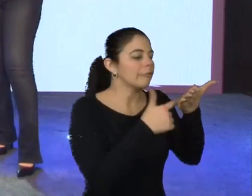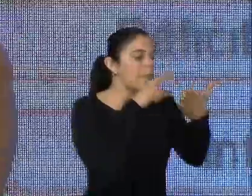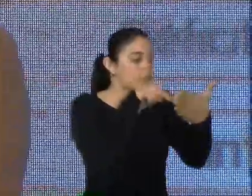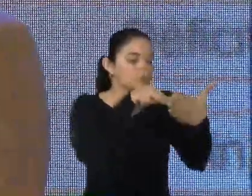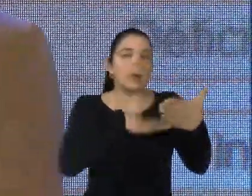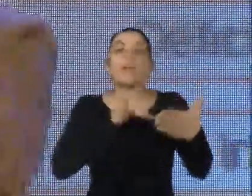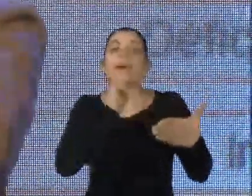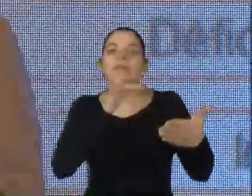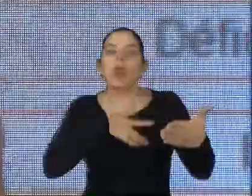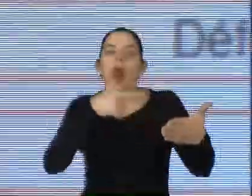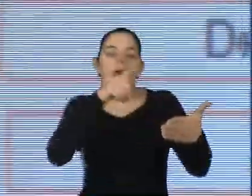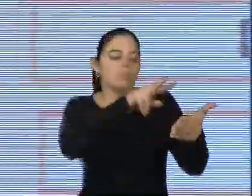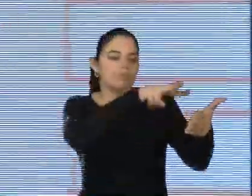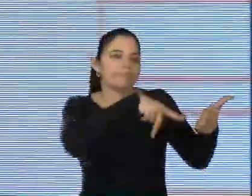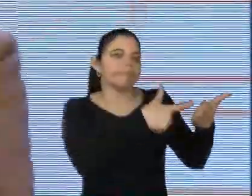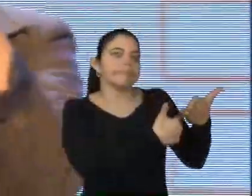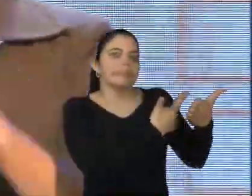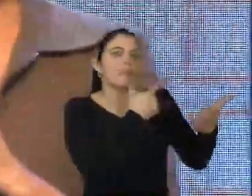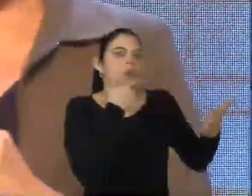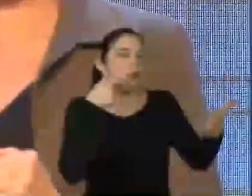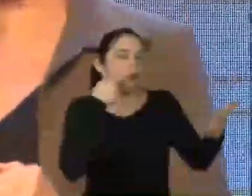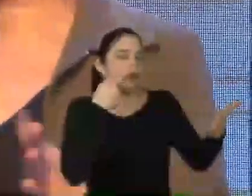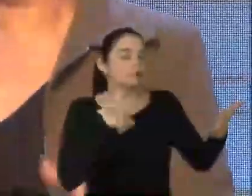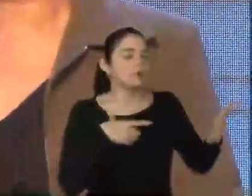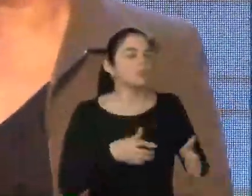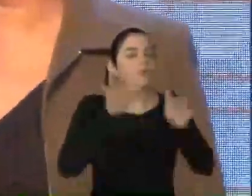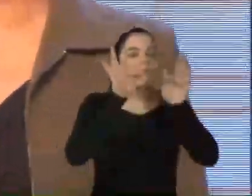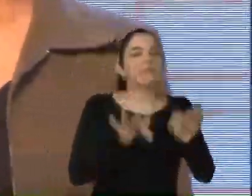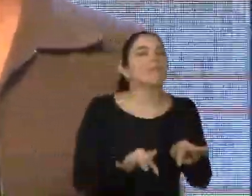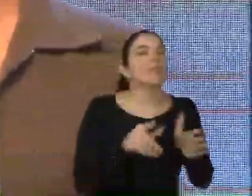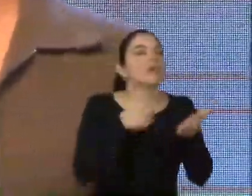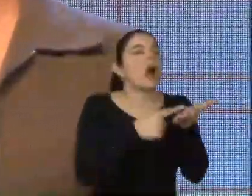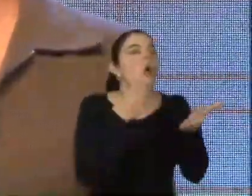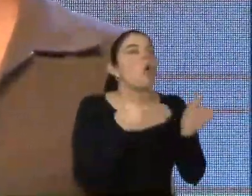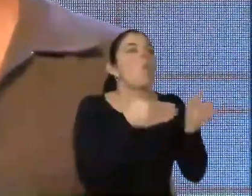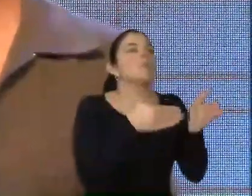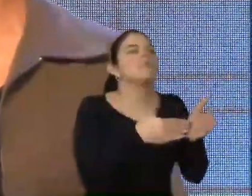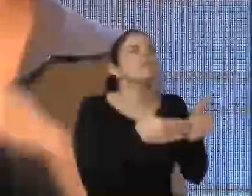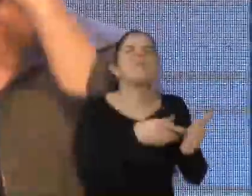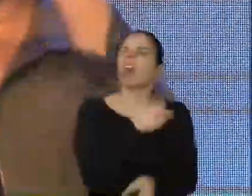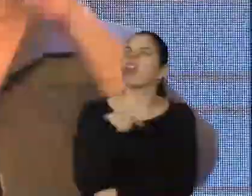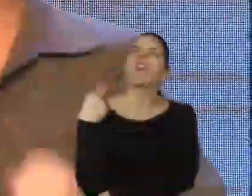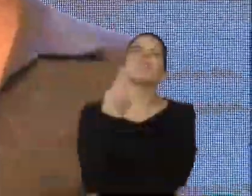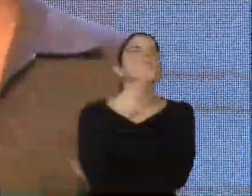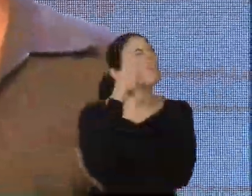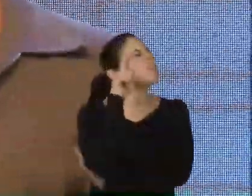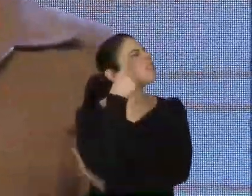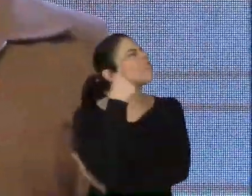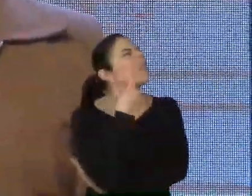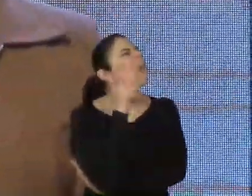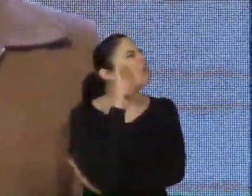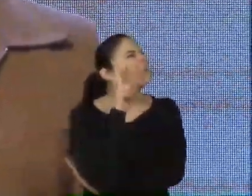Alex. Cheguei aqui na última no final da página. Nossa, nem me lembro do que eu estava aqui na primeira